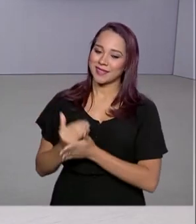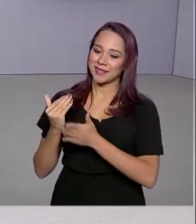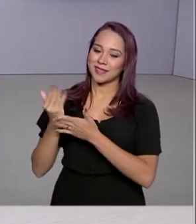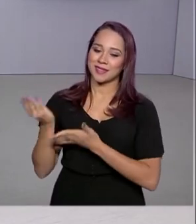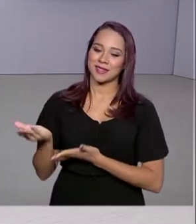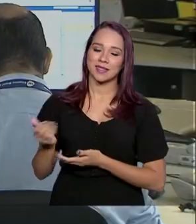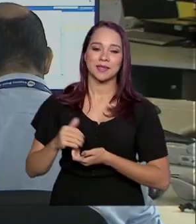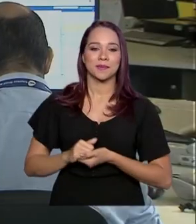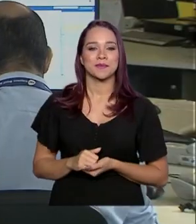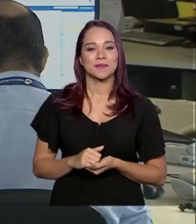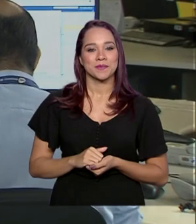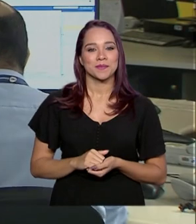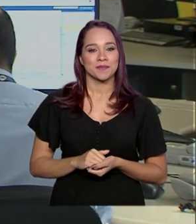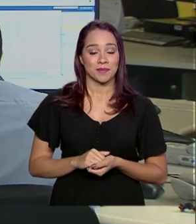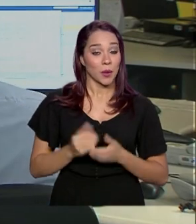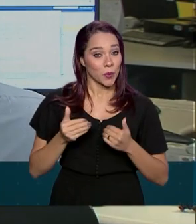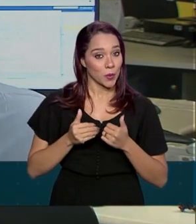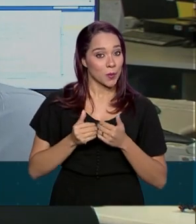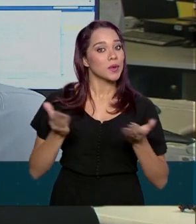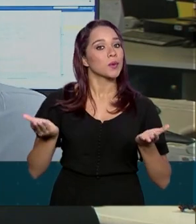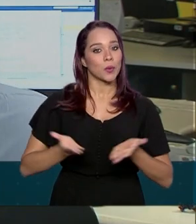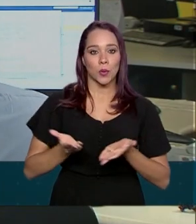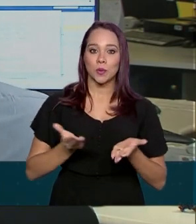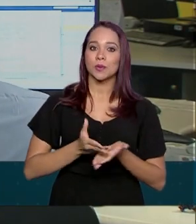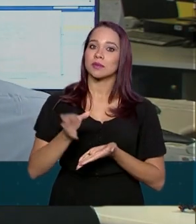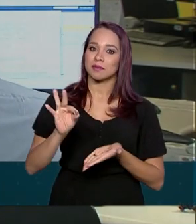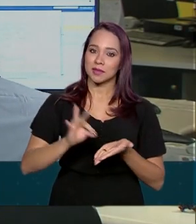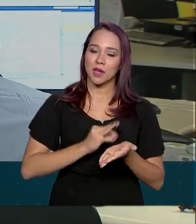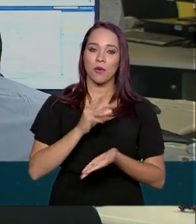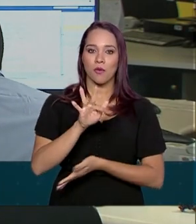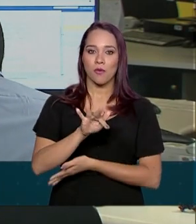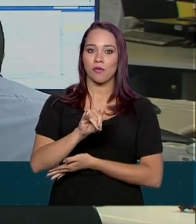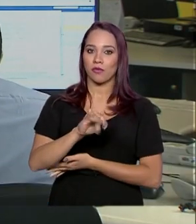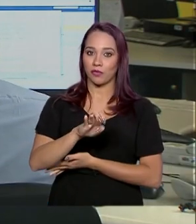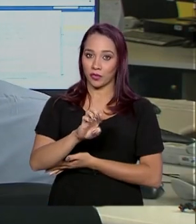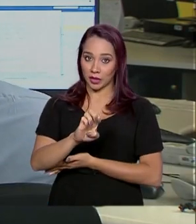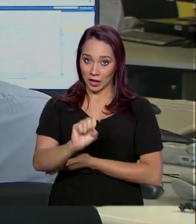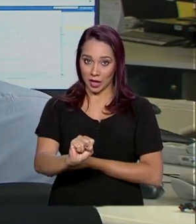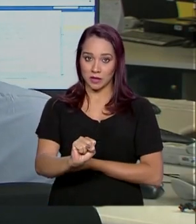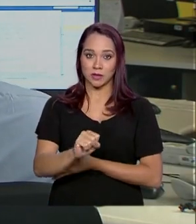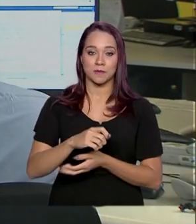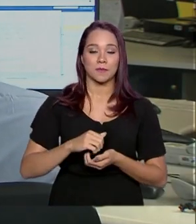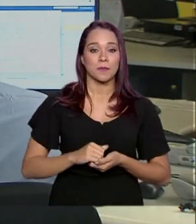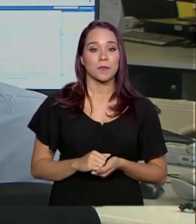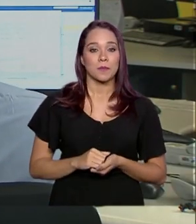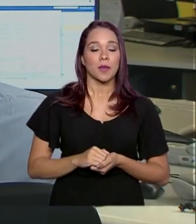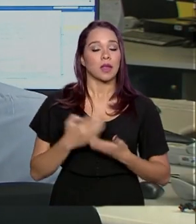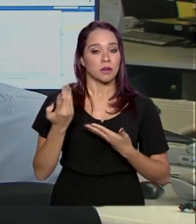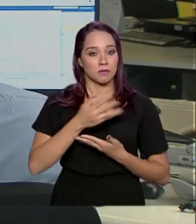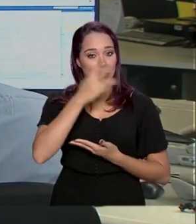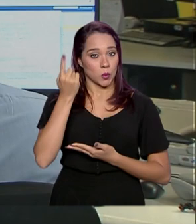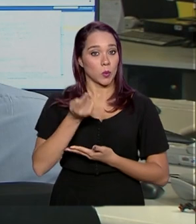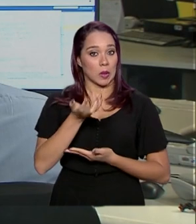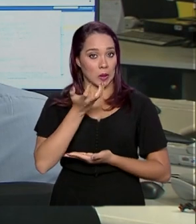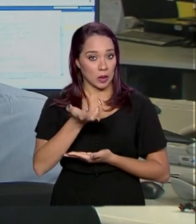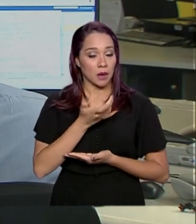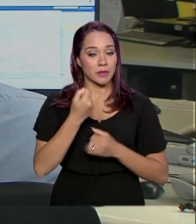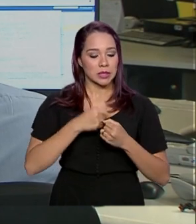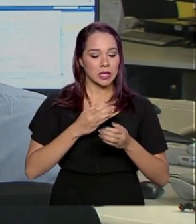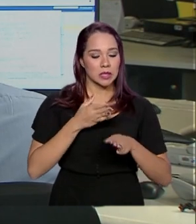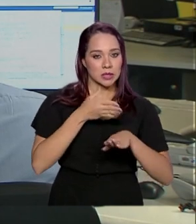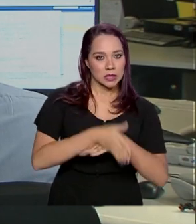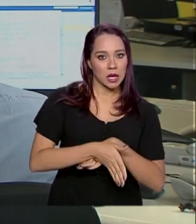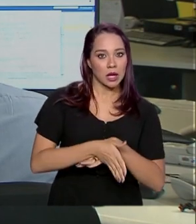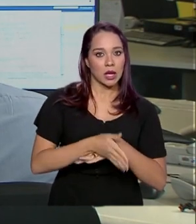detalhes. Começam hoje as inscrições para o FIES, o Fundo de Financiamento Estudantil. Os candidatos devem acessar o portal